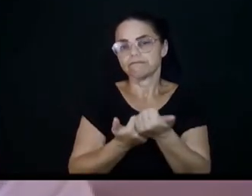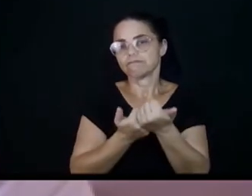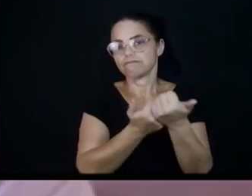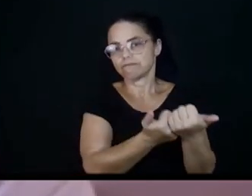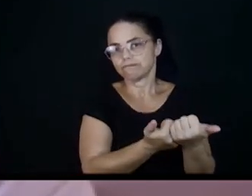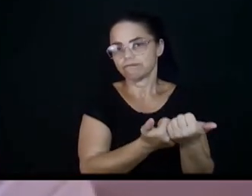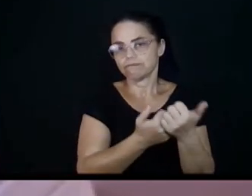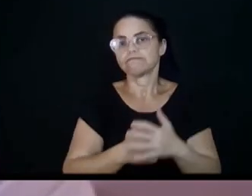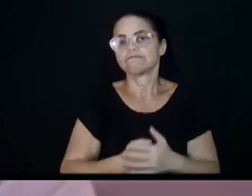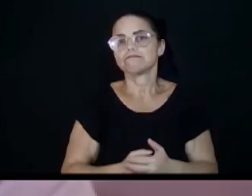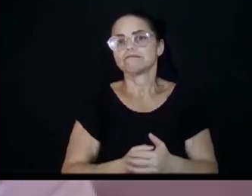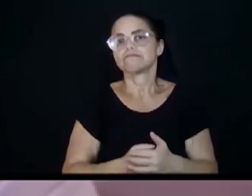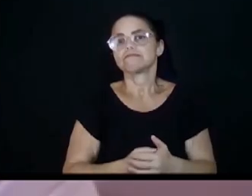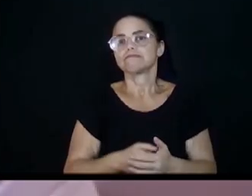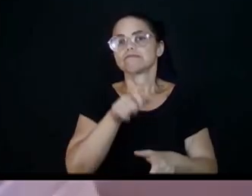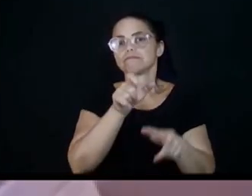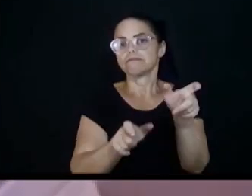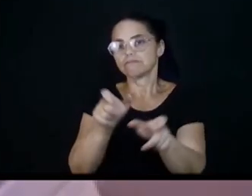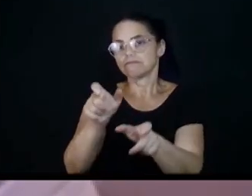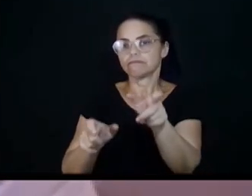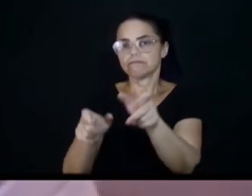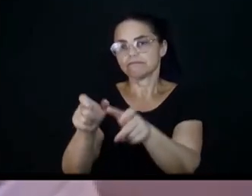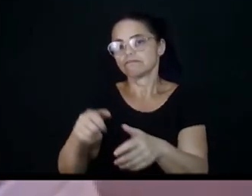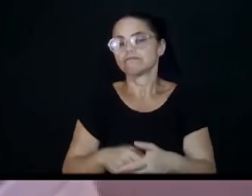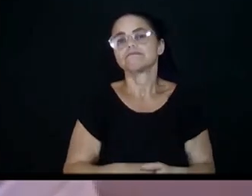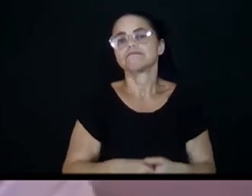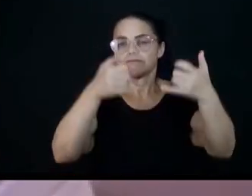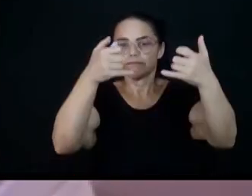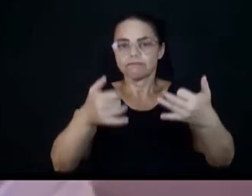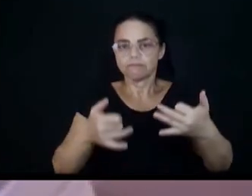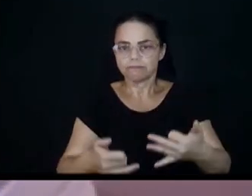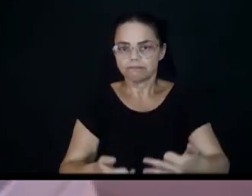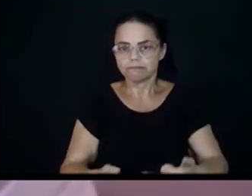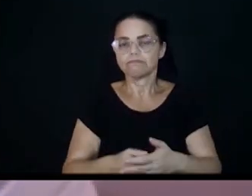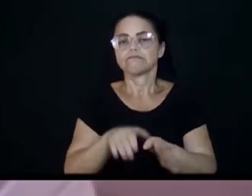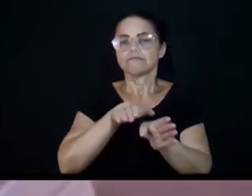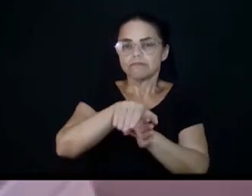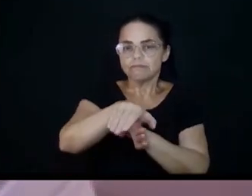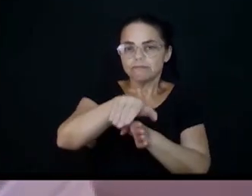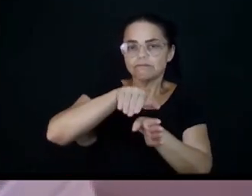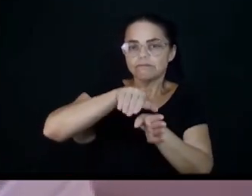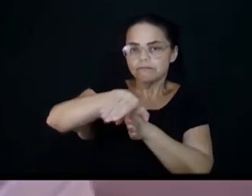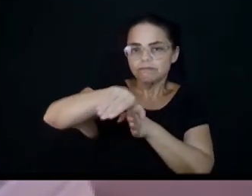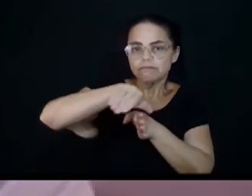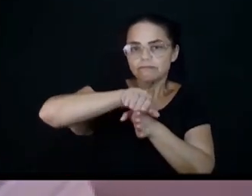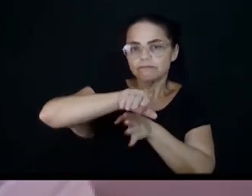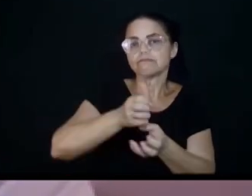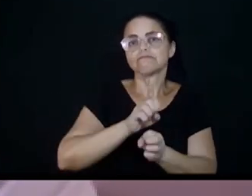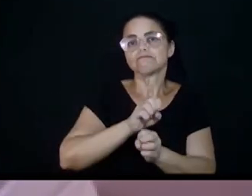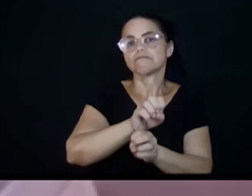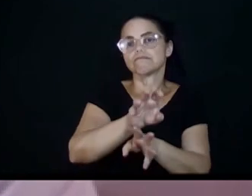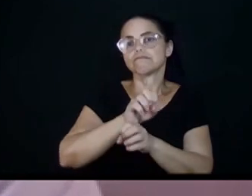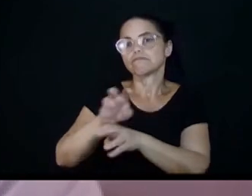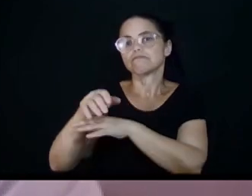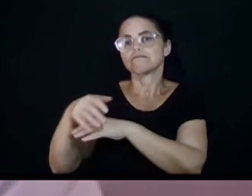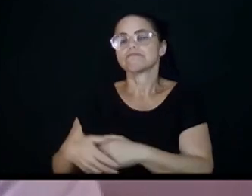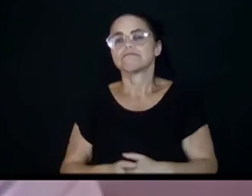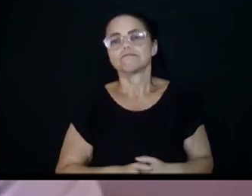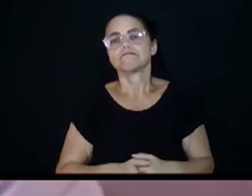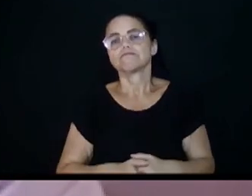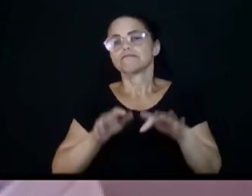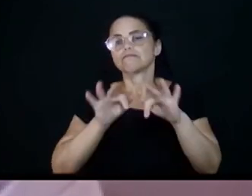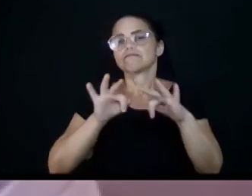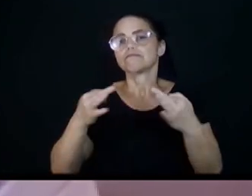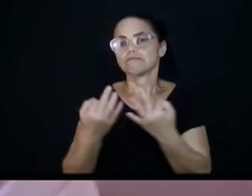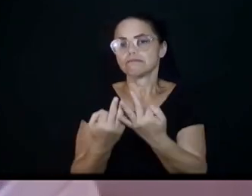das pessoas, explicando, orientando, educando e colocando os familiares, envolver